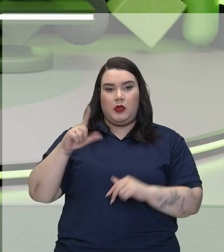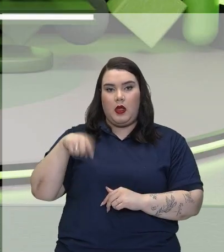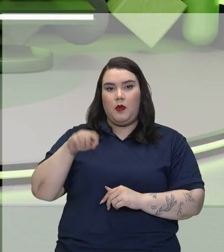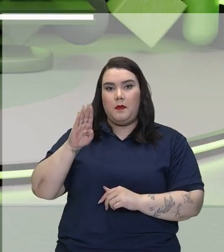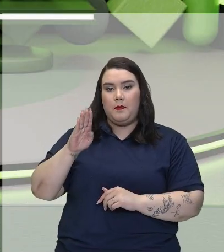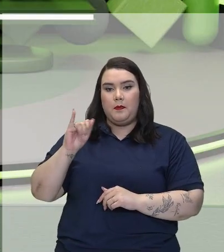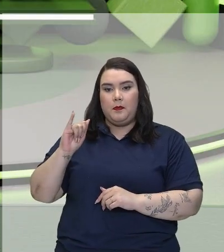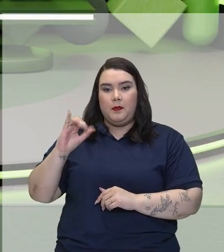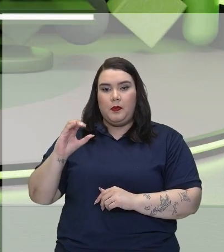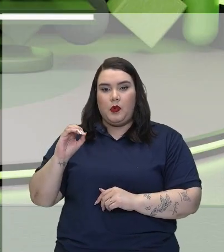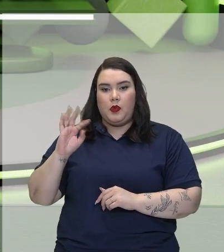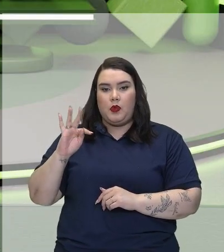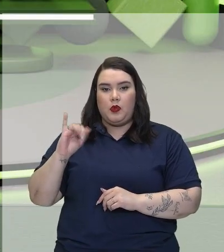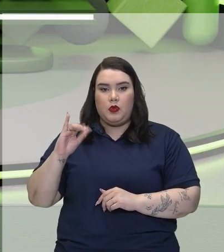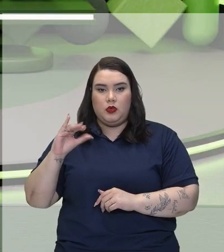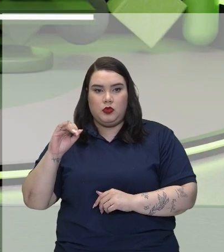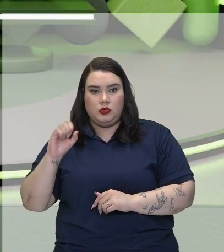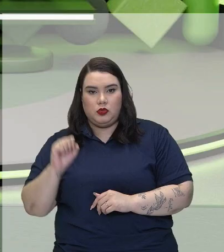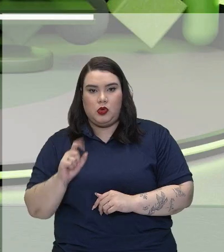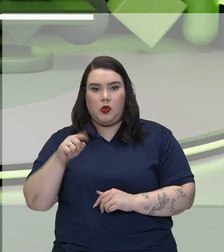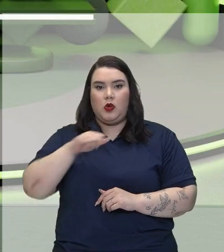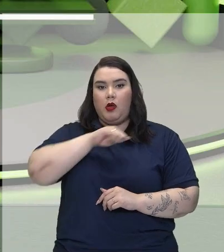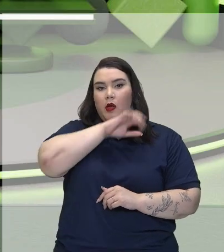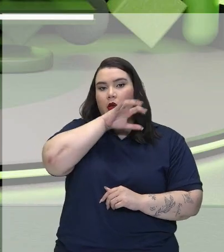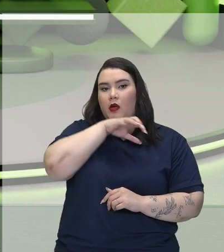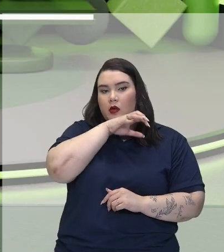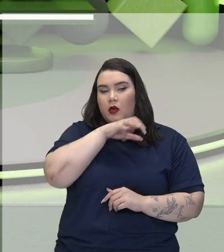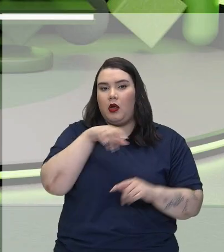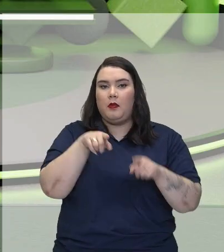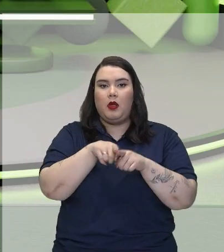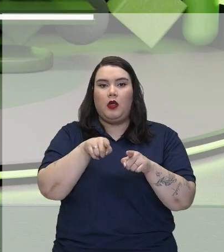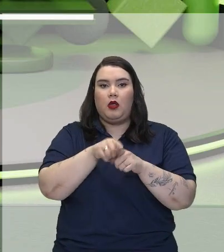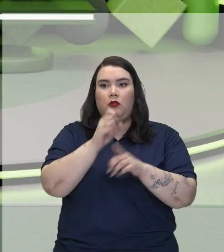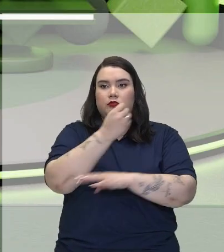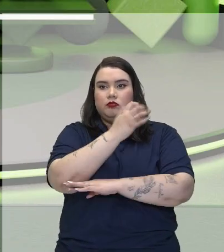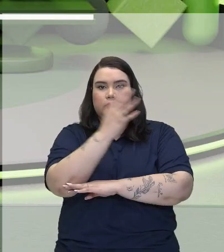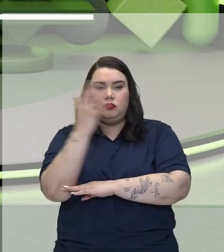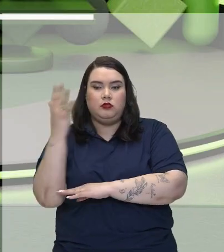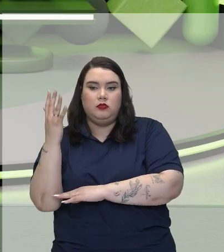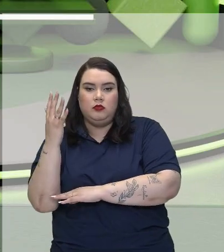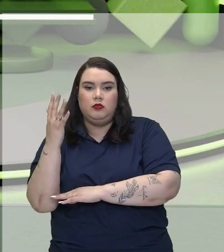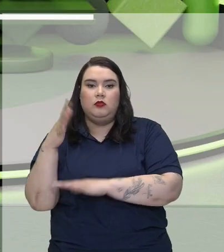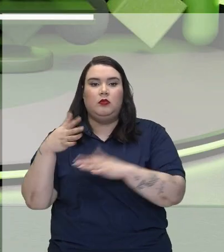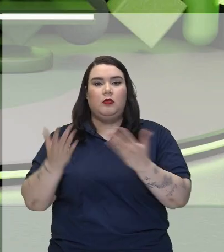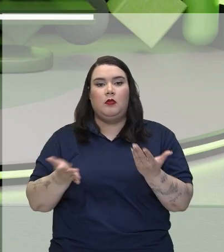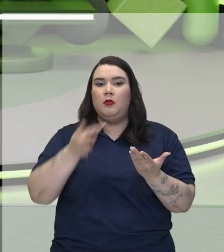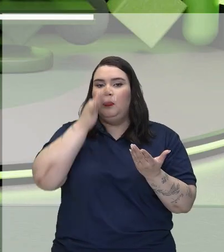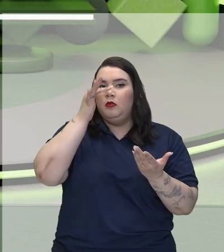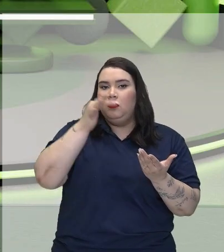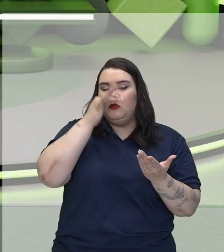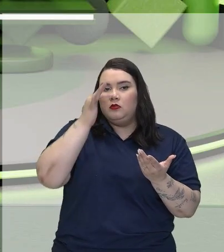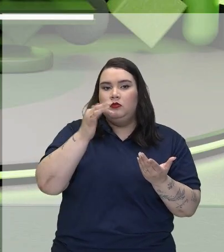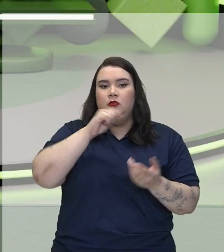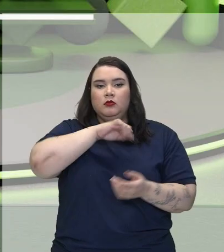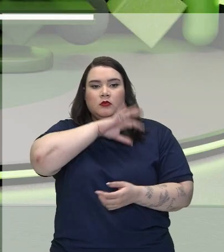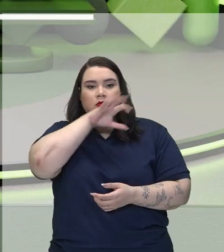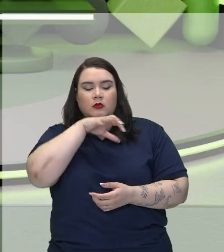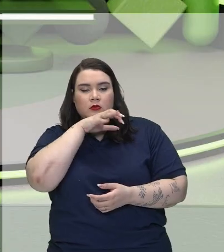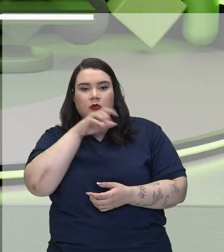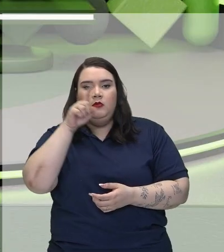os animais, né, que fazem parte aqui desse exemplo, e os vegetais também. Né? Então, a planta, os animais, são os